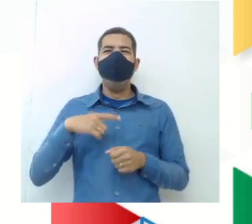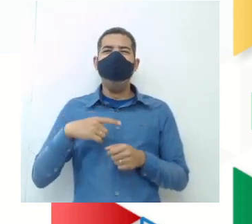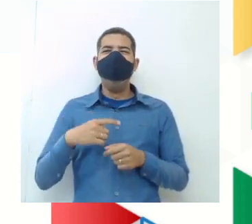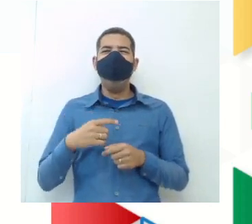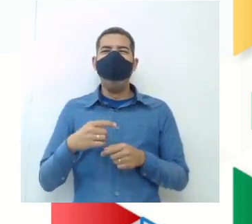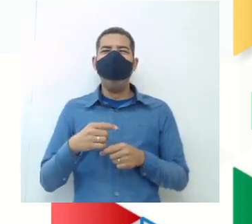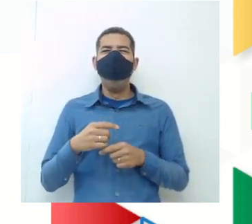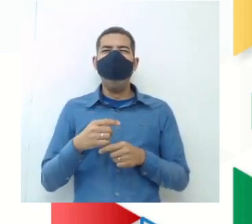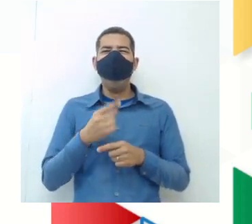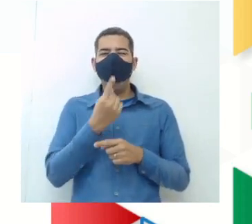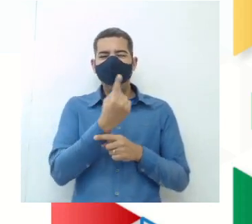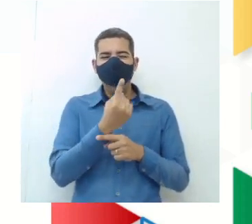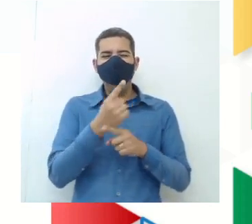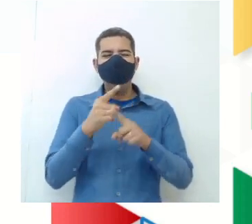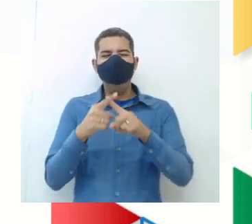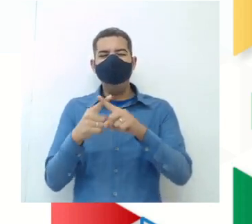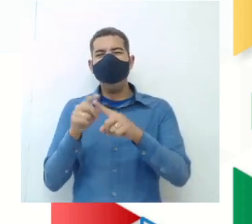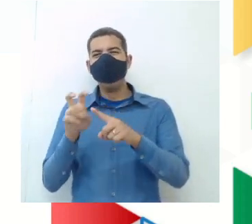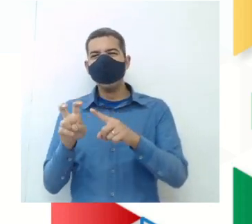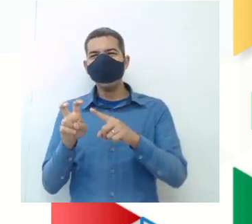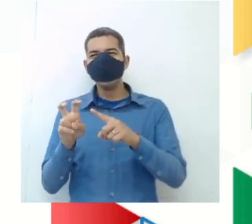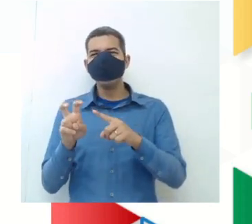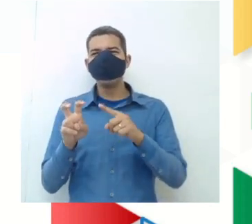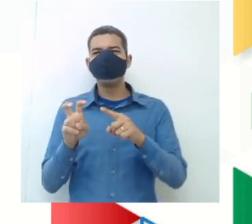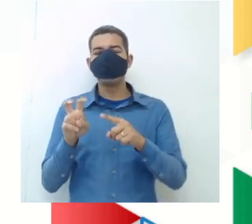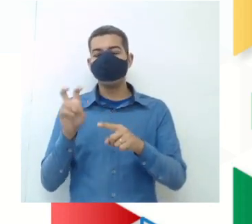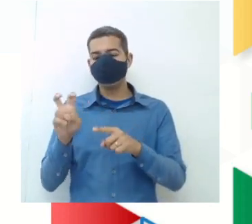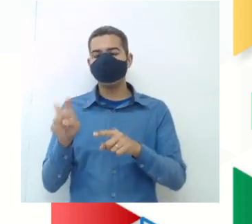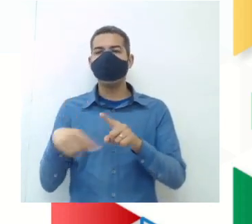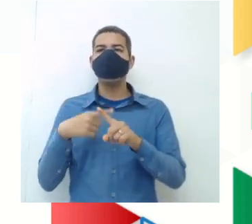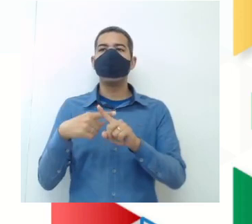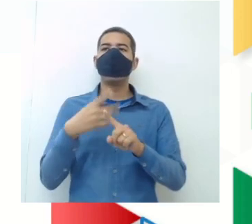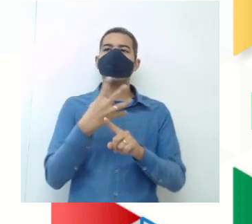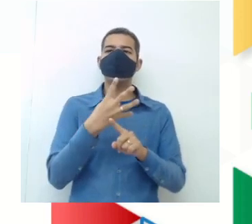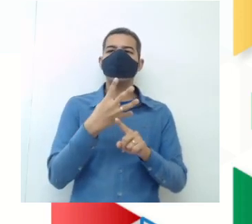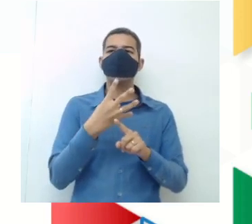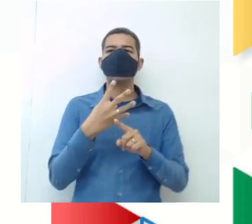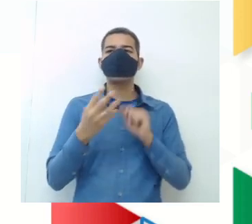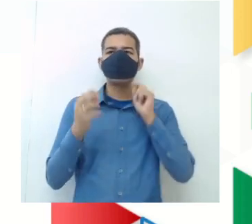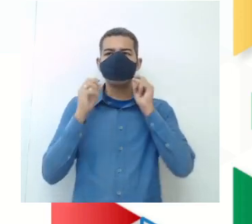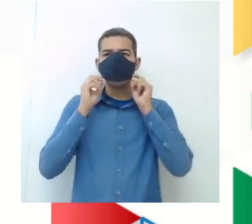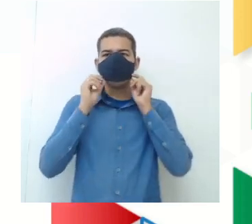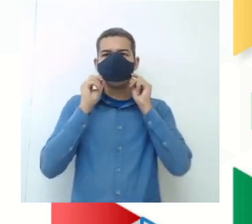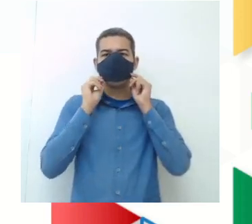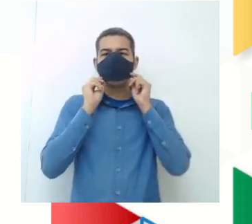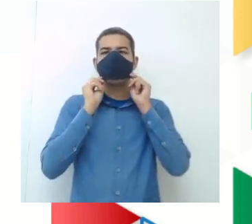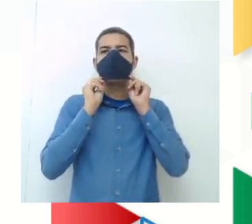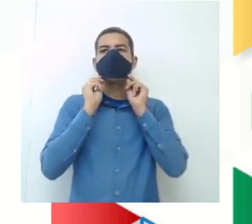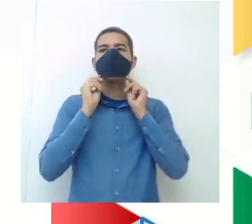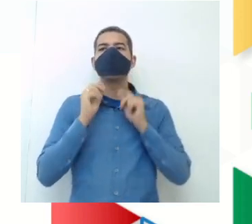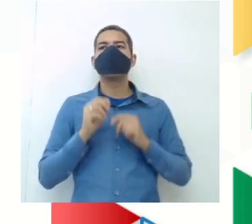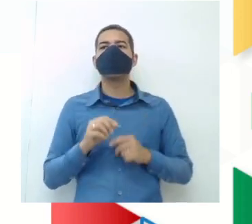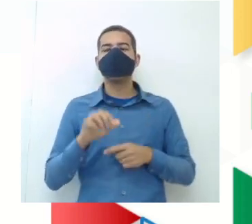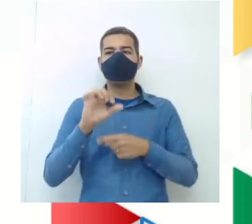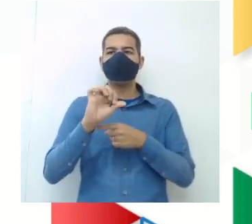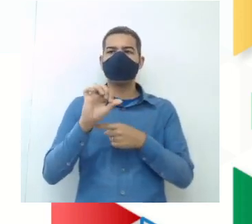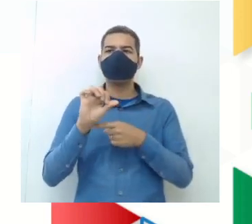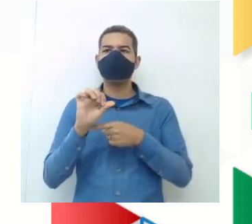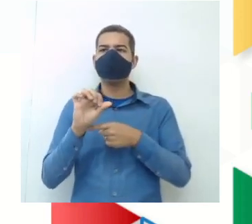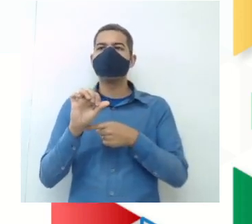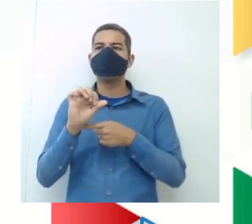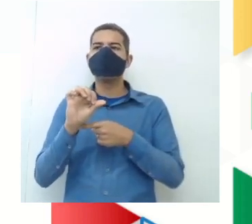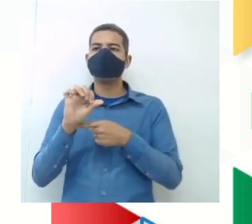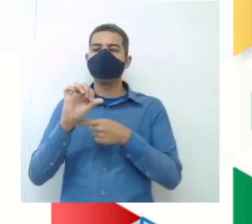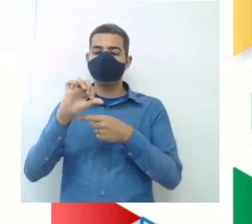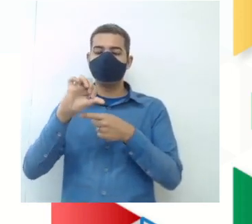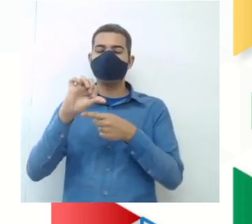vezes o inteiro, ou seja, 5 vezes 1, 5, mais 4. 5 mais 4, 9. Então, eu tenho 9